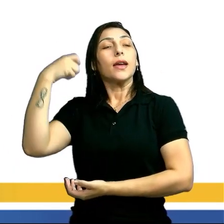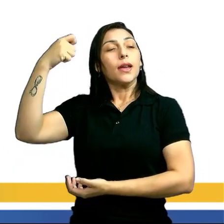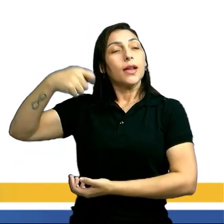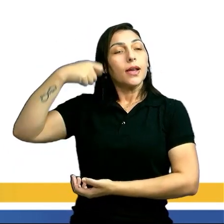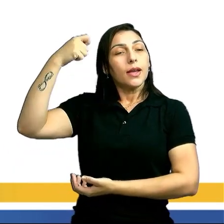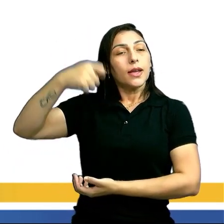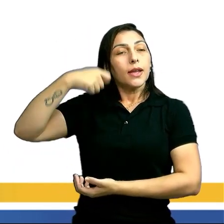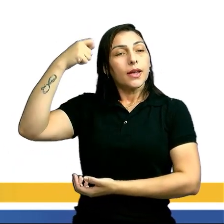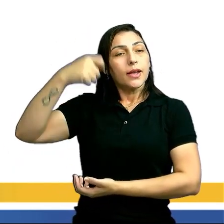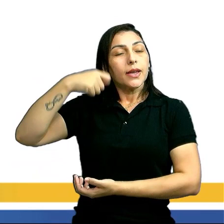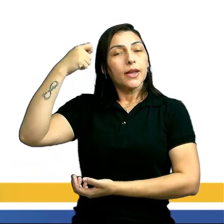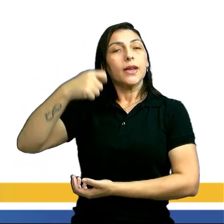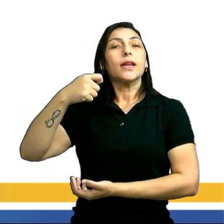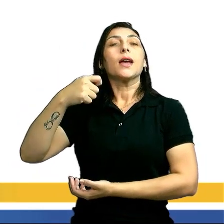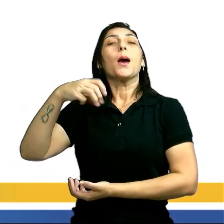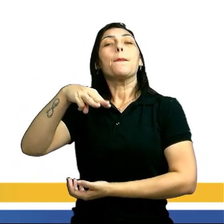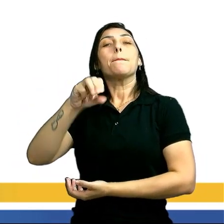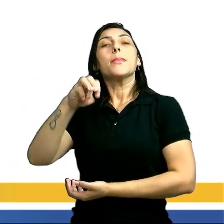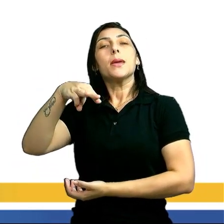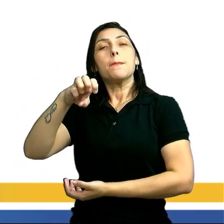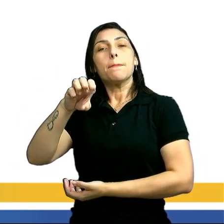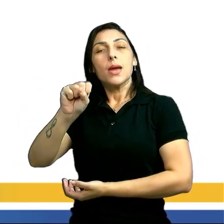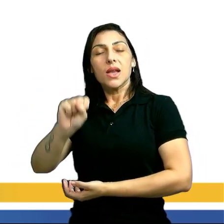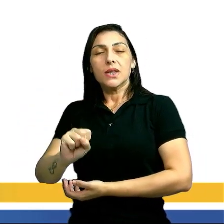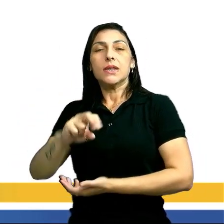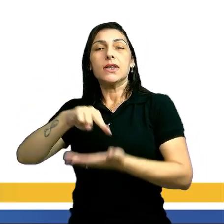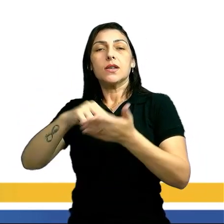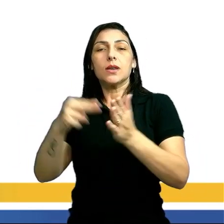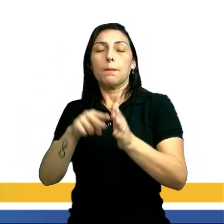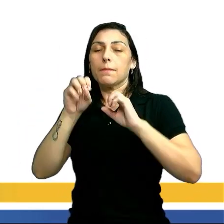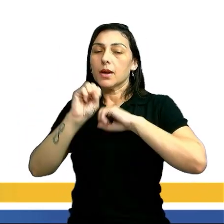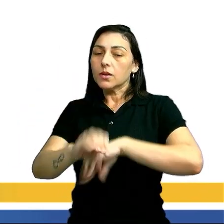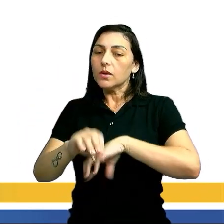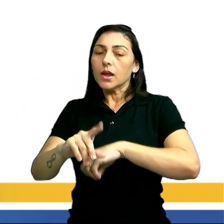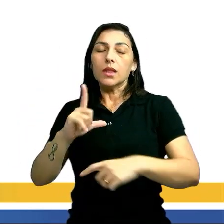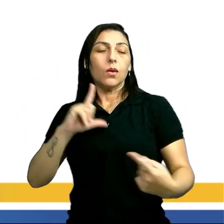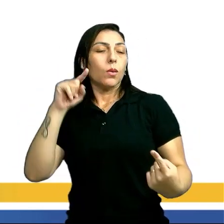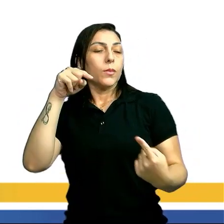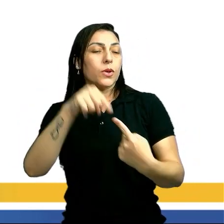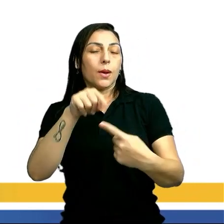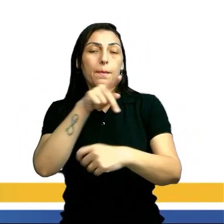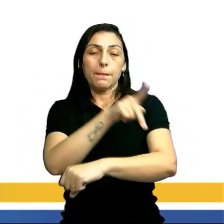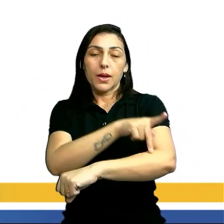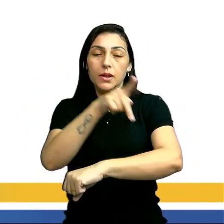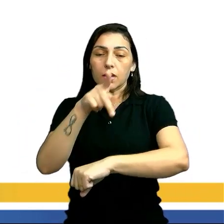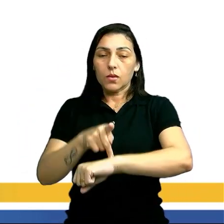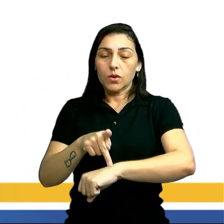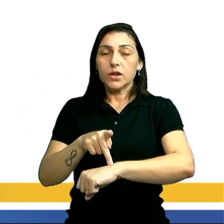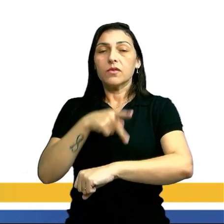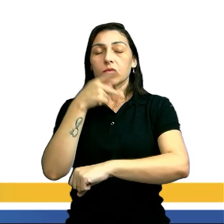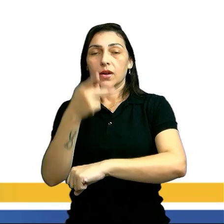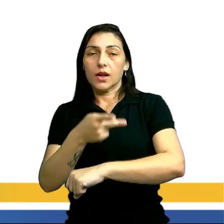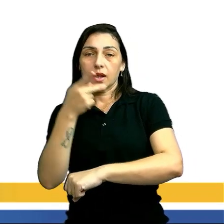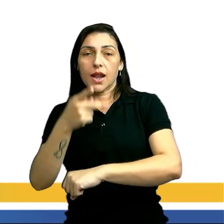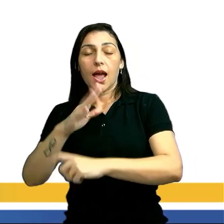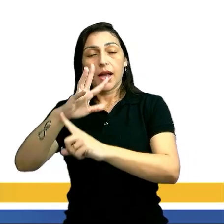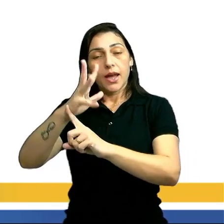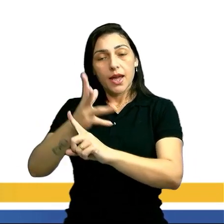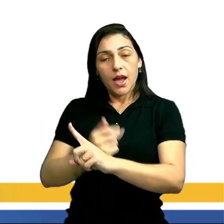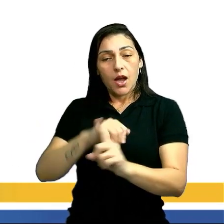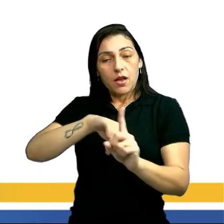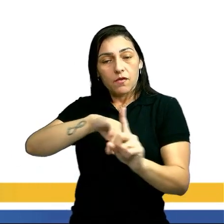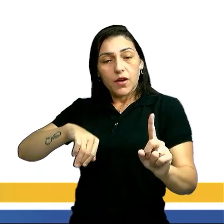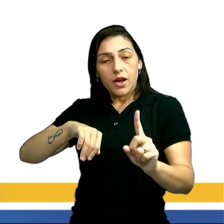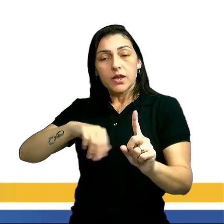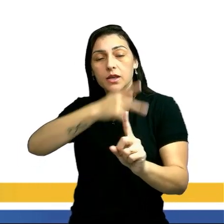artística, a produção artística, ela serve para educar. Então, ela tem uma função pedagógica. Esse negócio de dizer que a arte